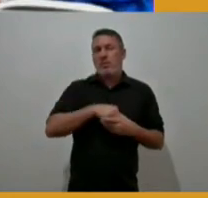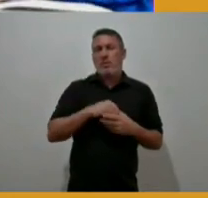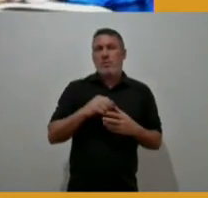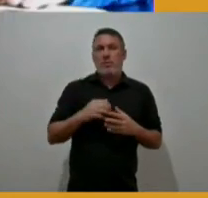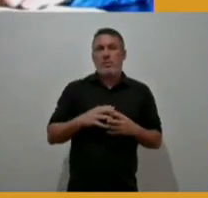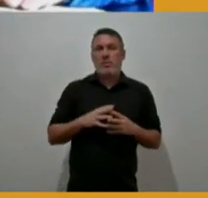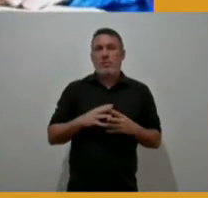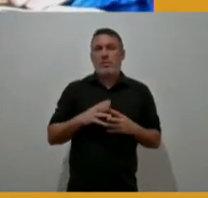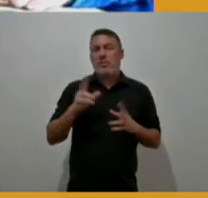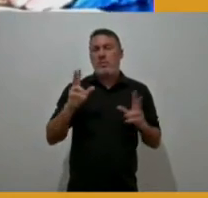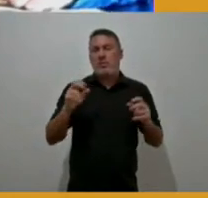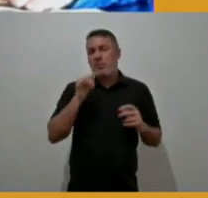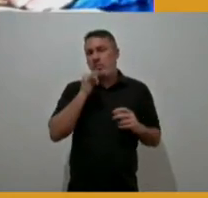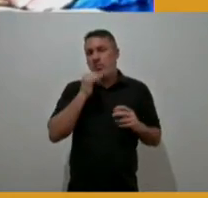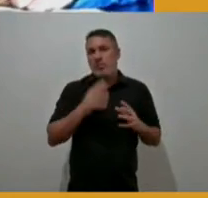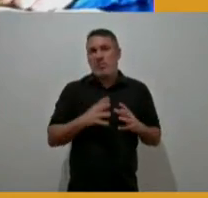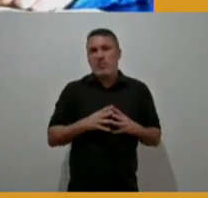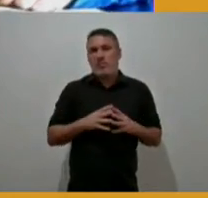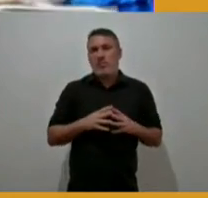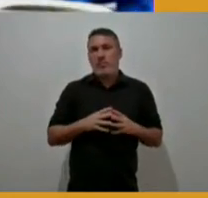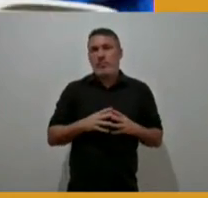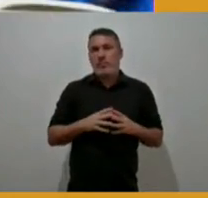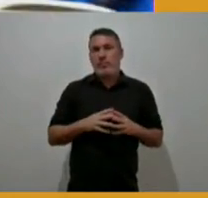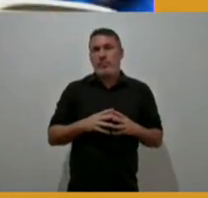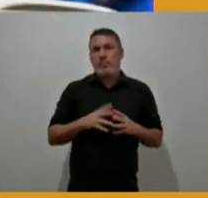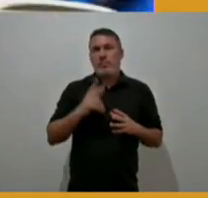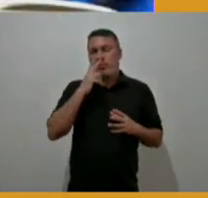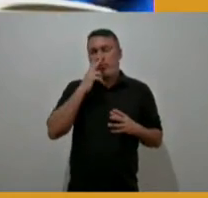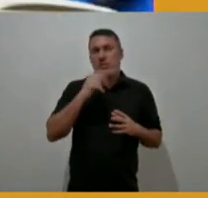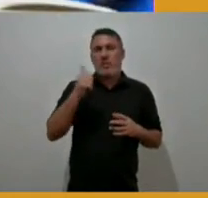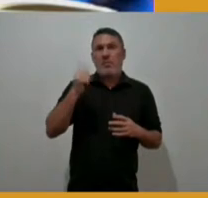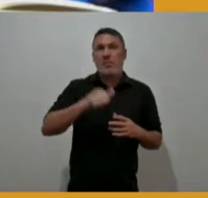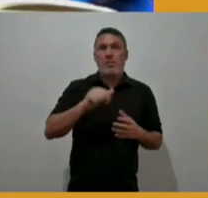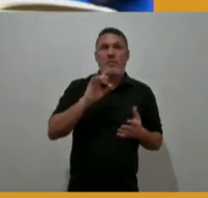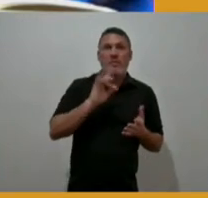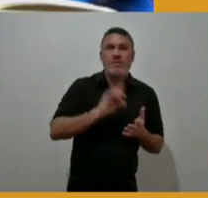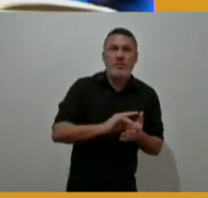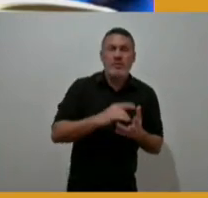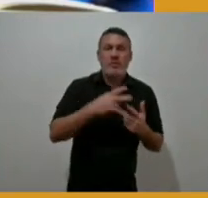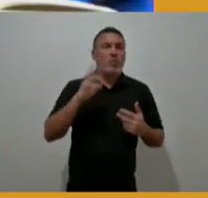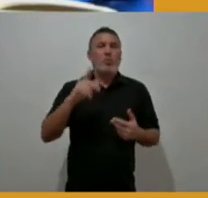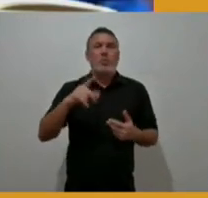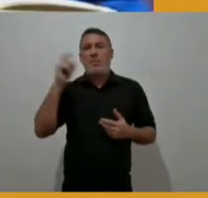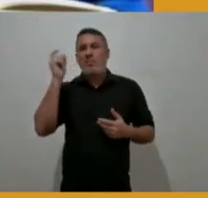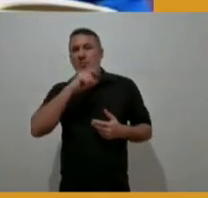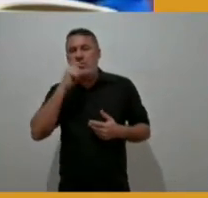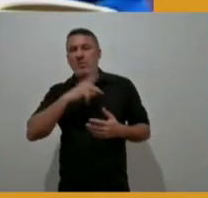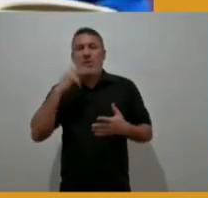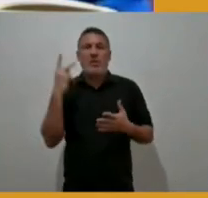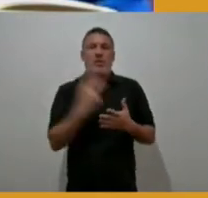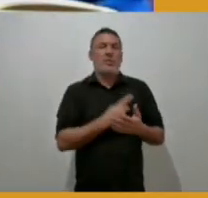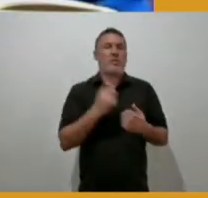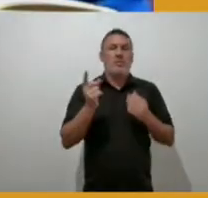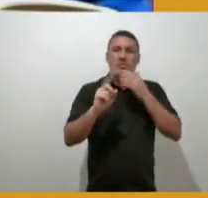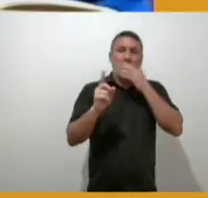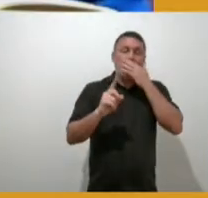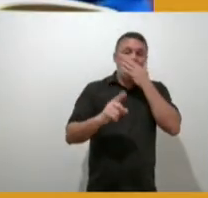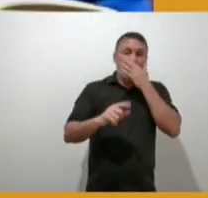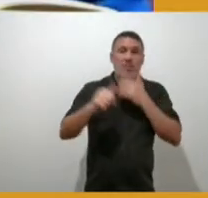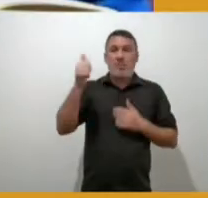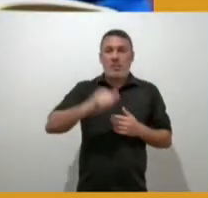digamos, o pior para a verdade não são as mentiras nem os erros. O pior para a verdade são as